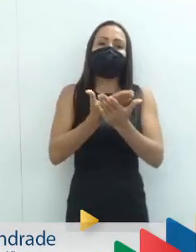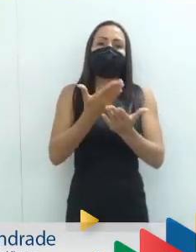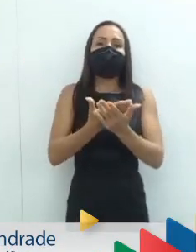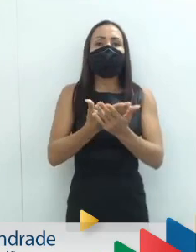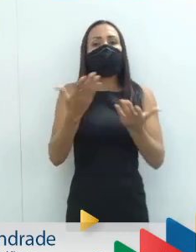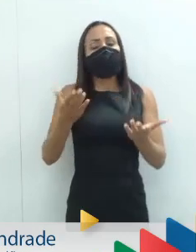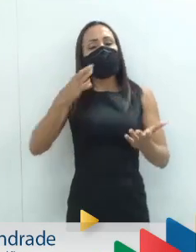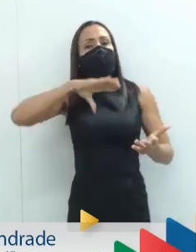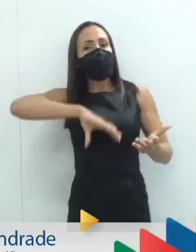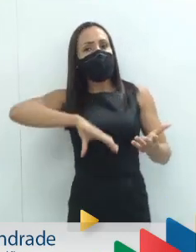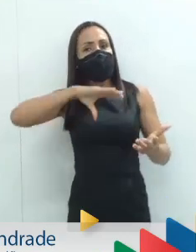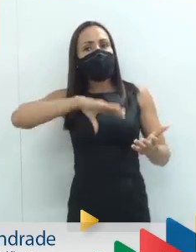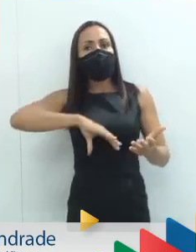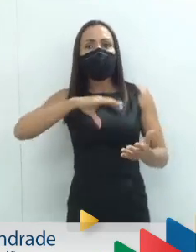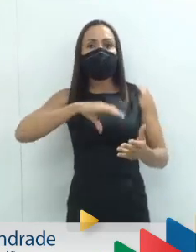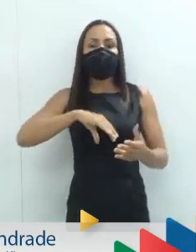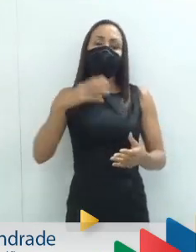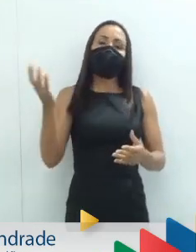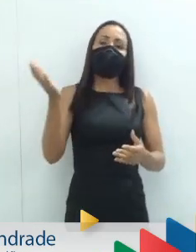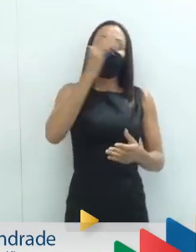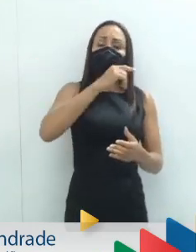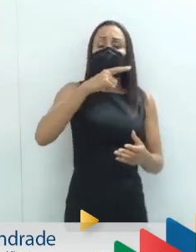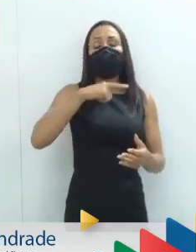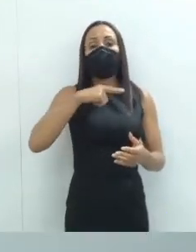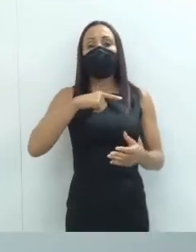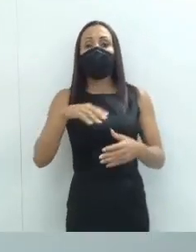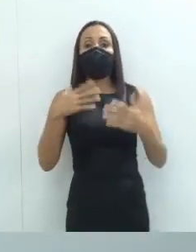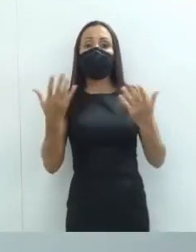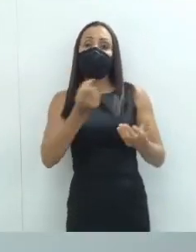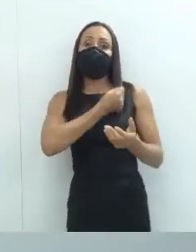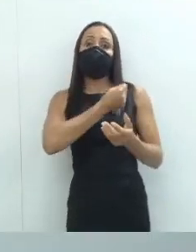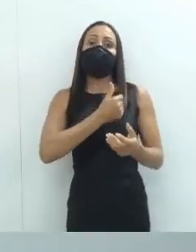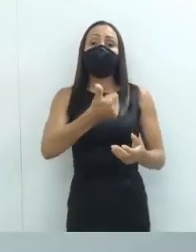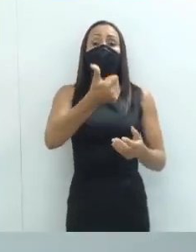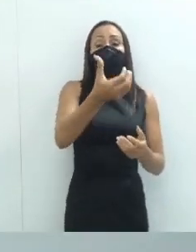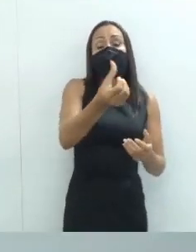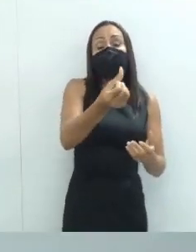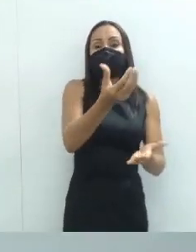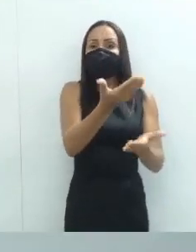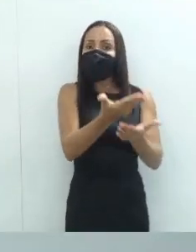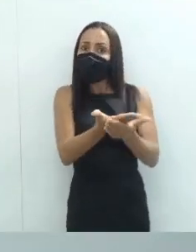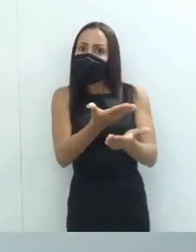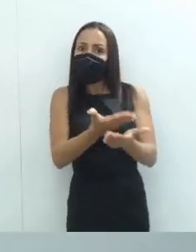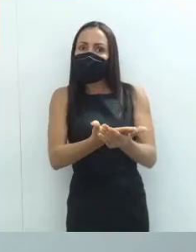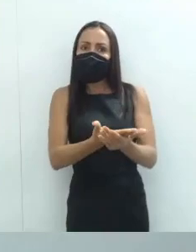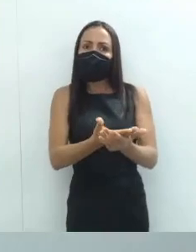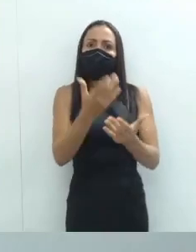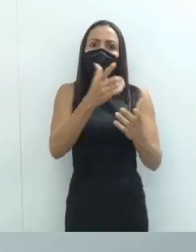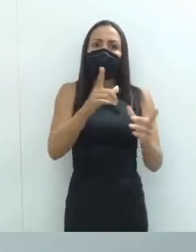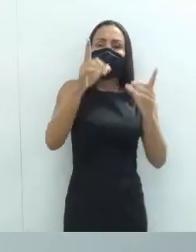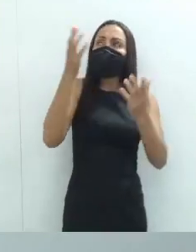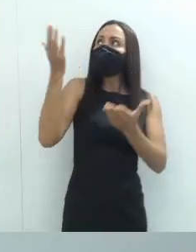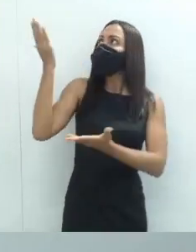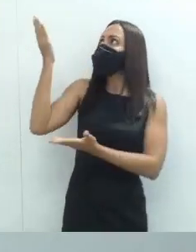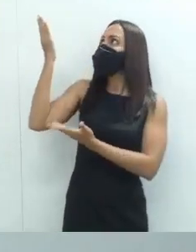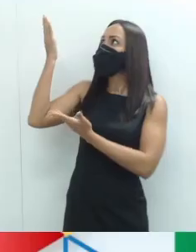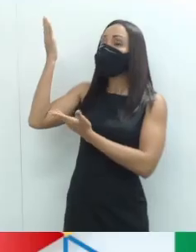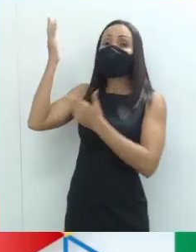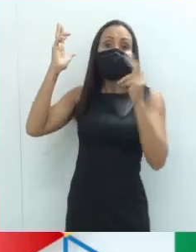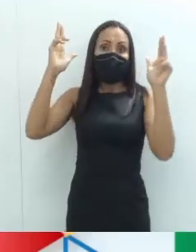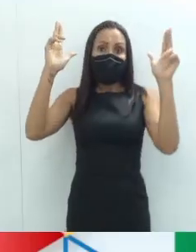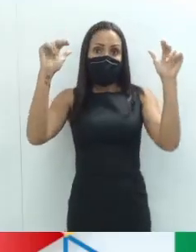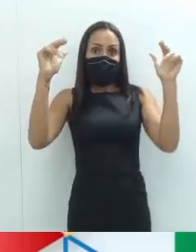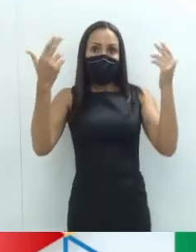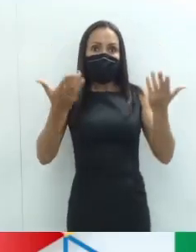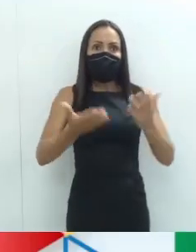língua portuguesa. Vamos ter agora a aula de número 16. Vamos ver na tela o tema da aula de